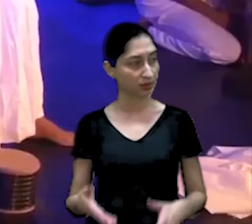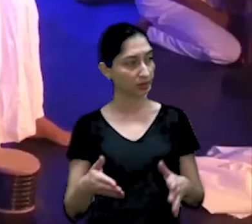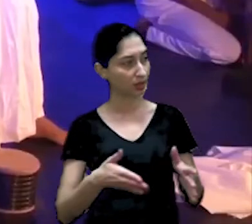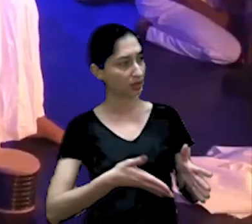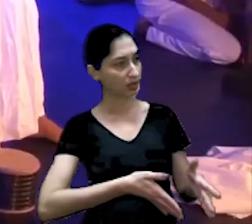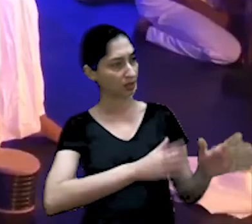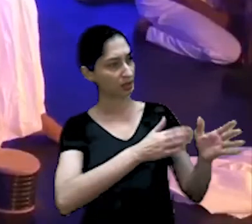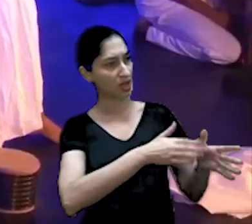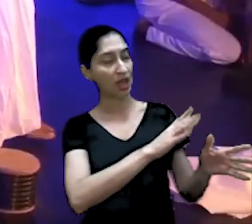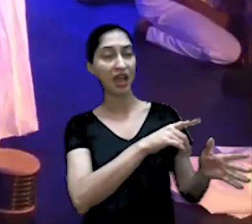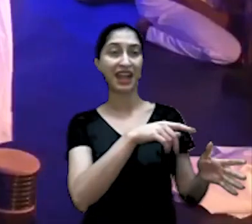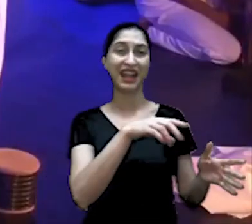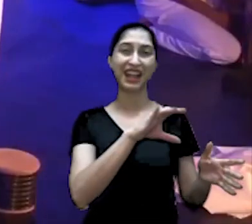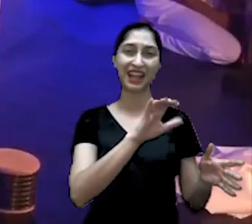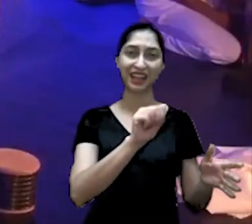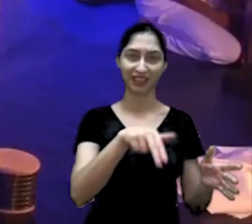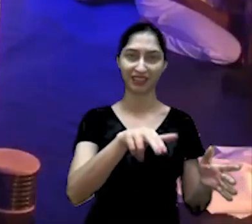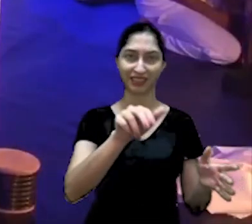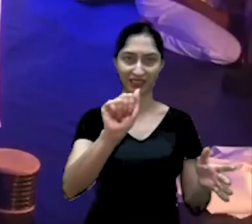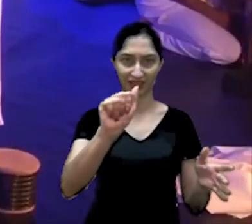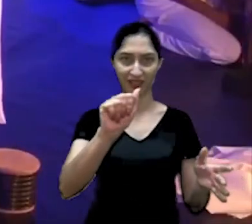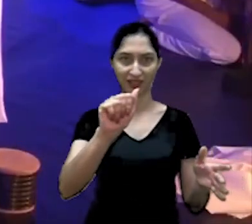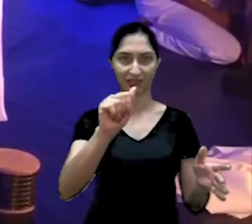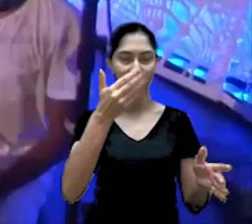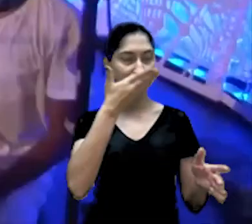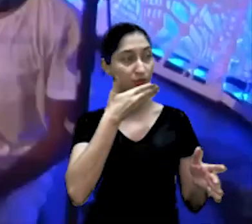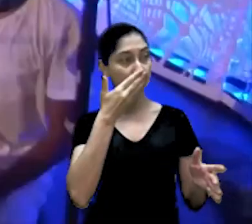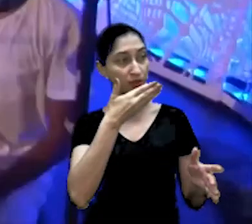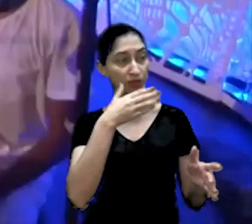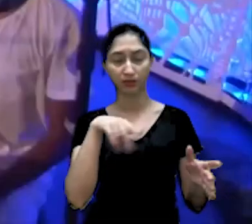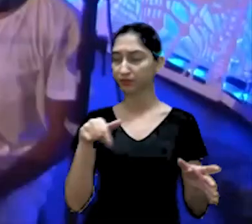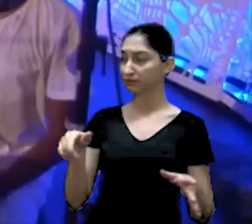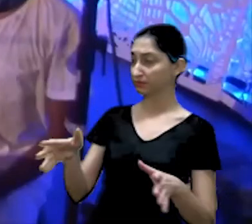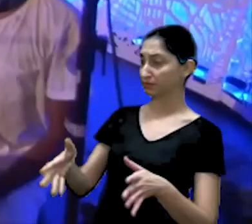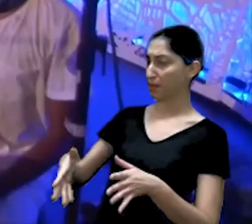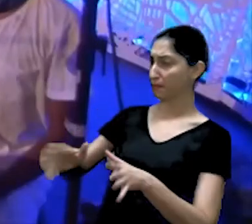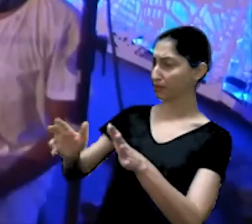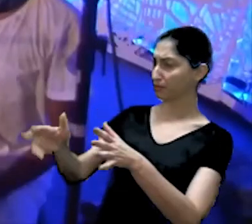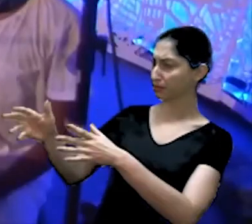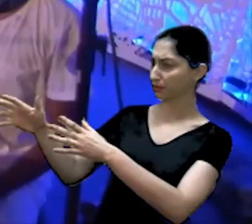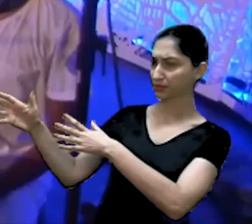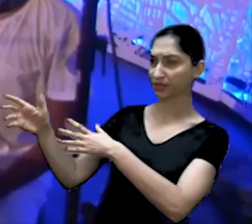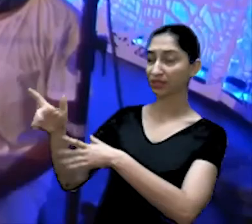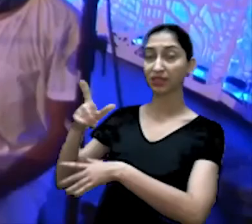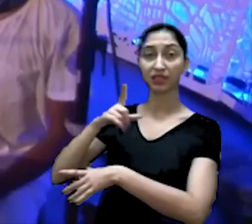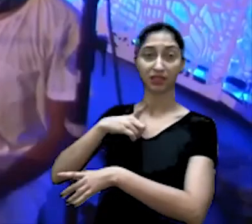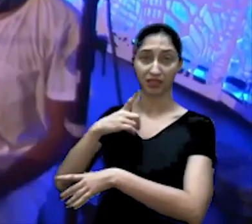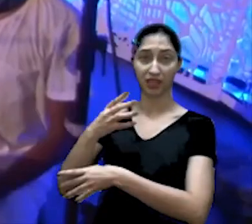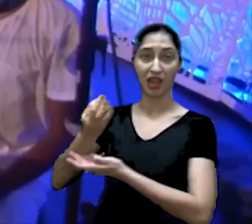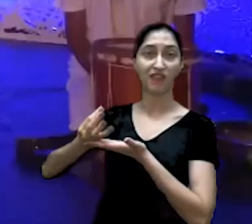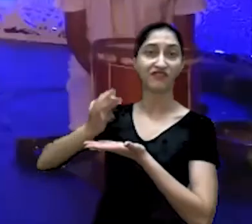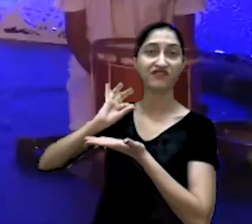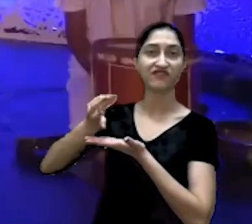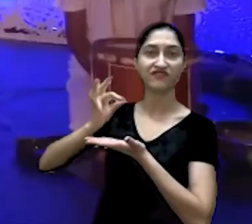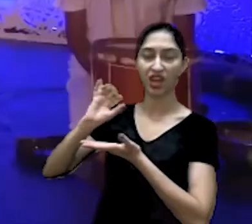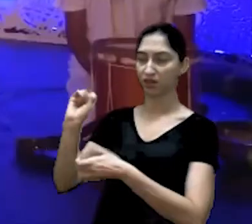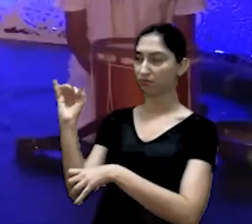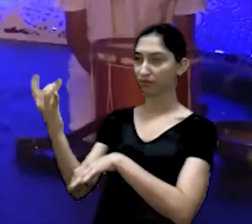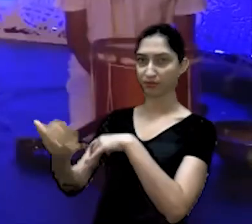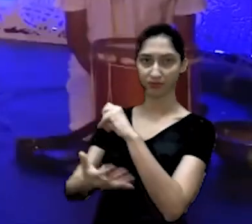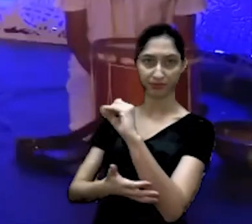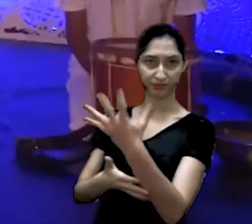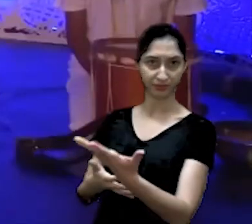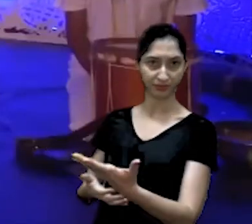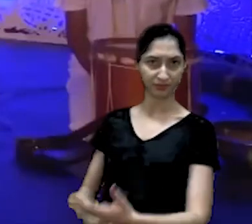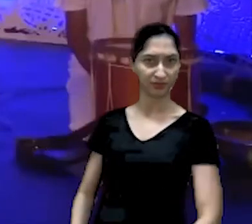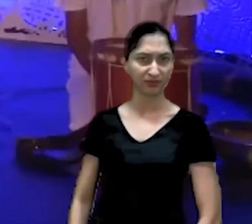cana-de-açúcar. Do outro, cafezal. Ao centro, senhores